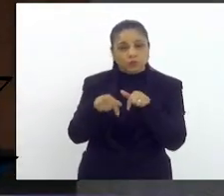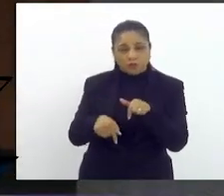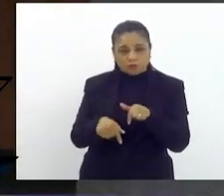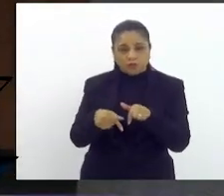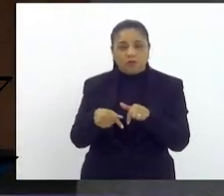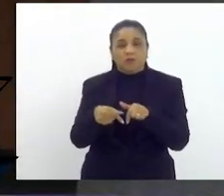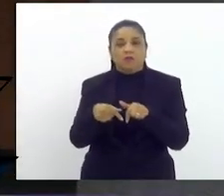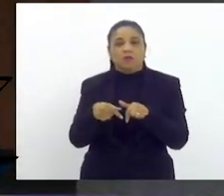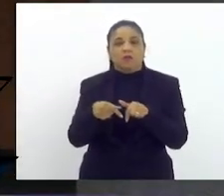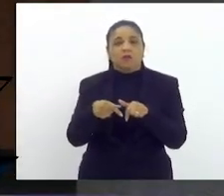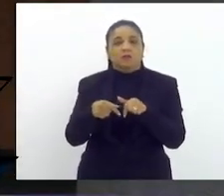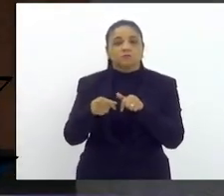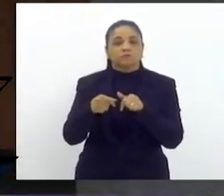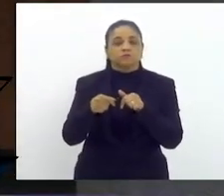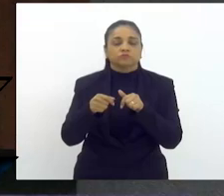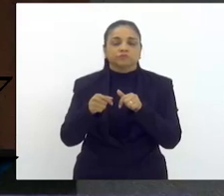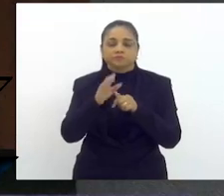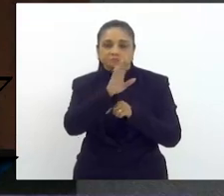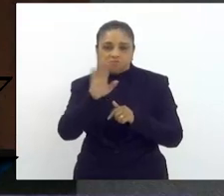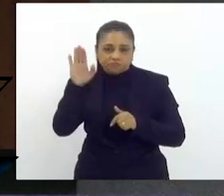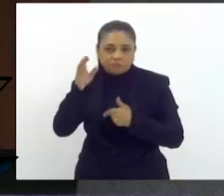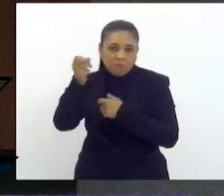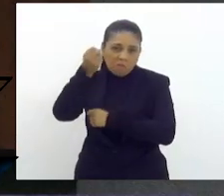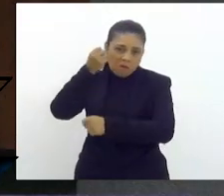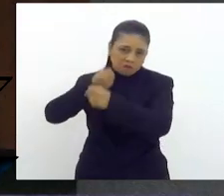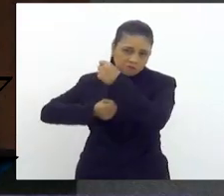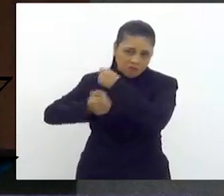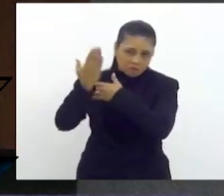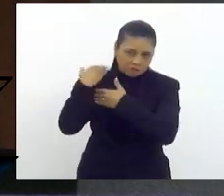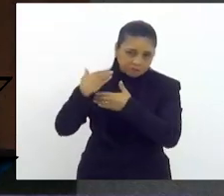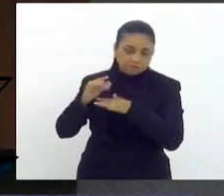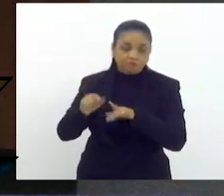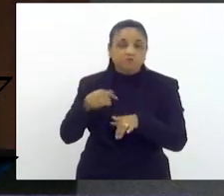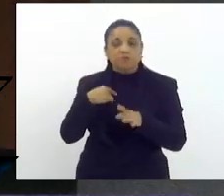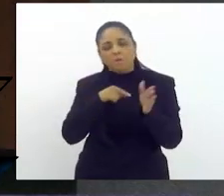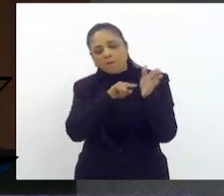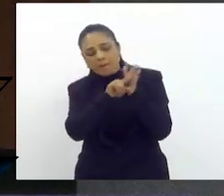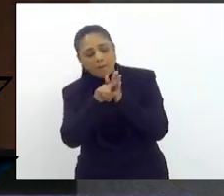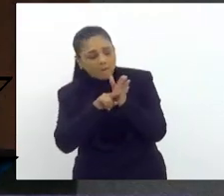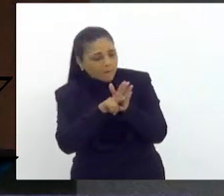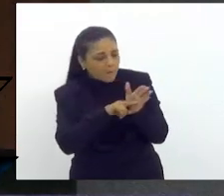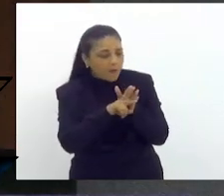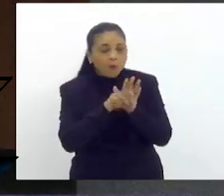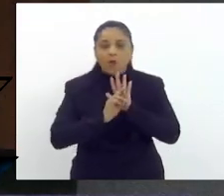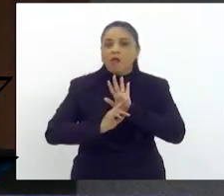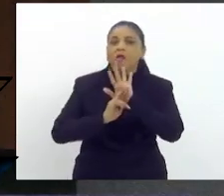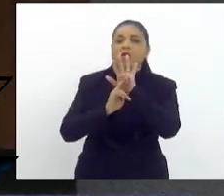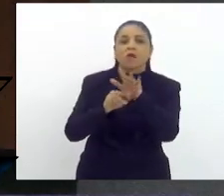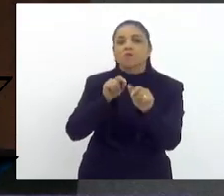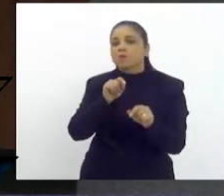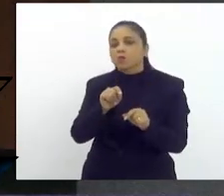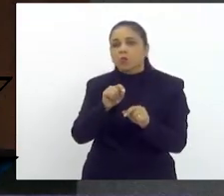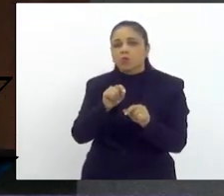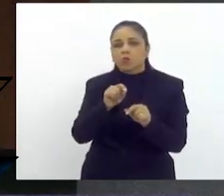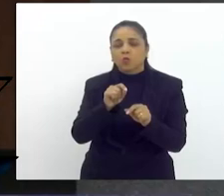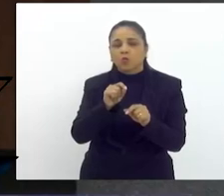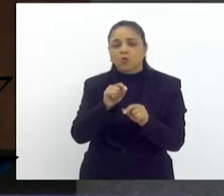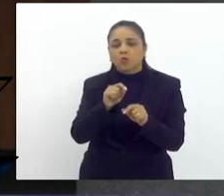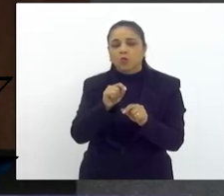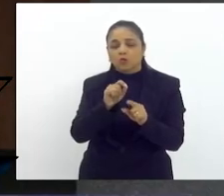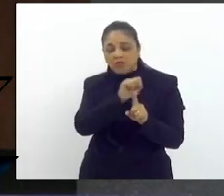no mandato passado e verificamos o que representou de escândalo